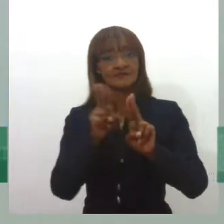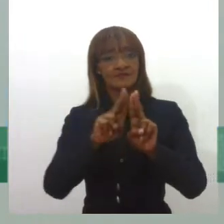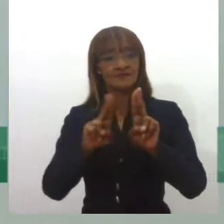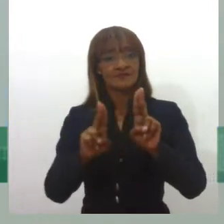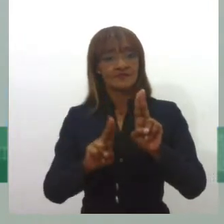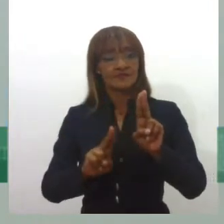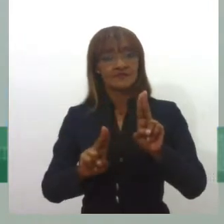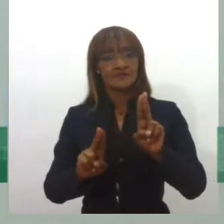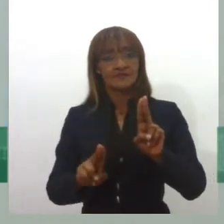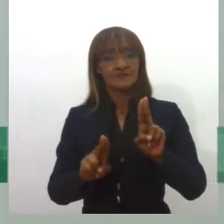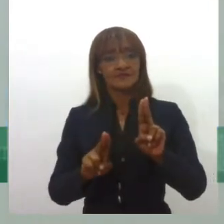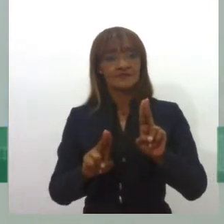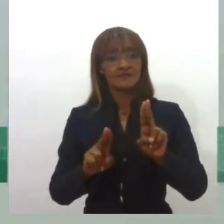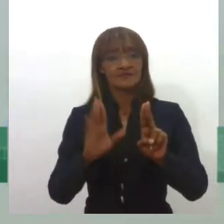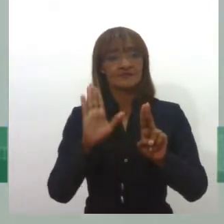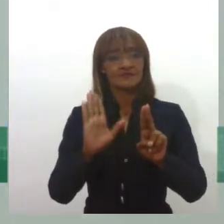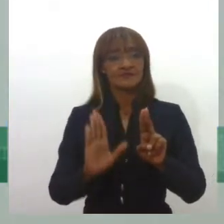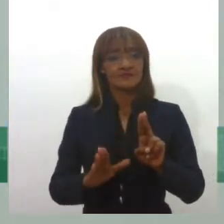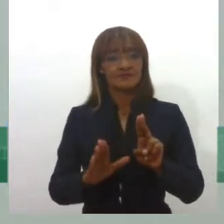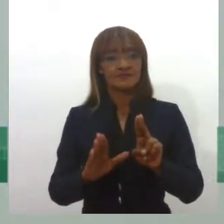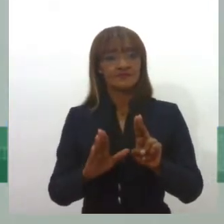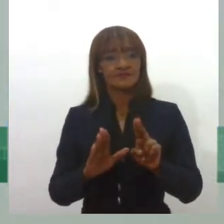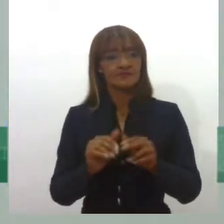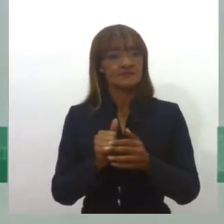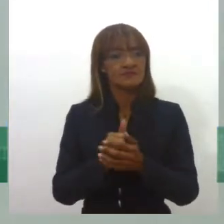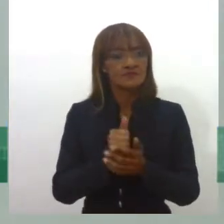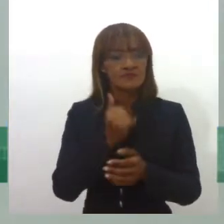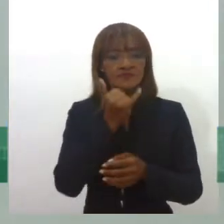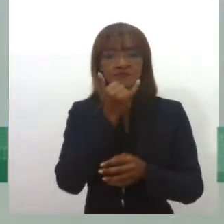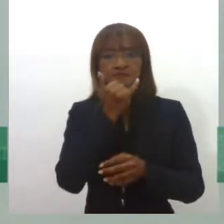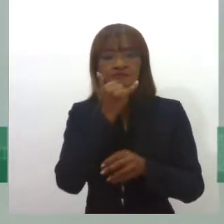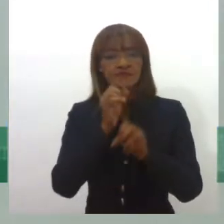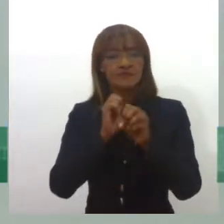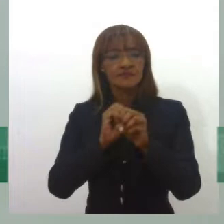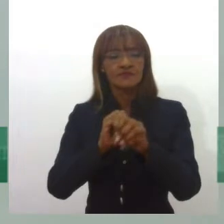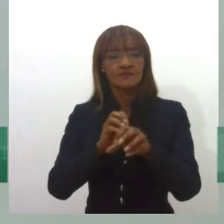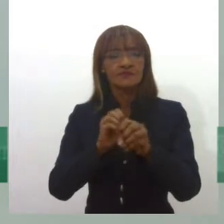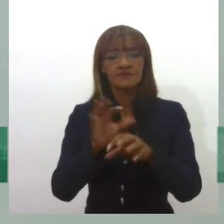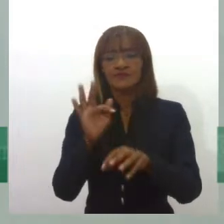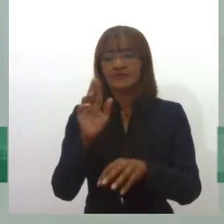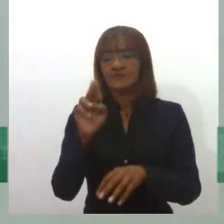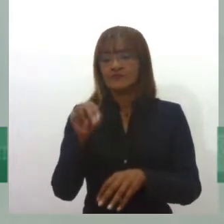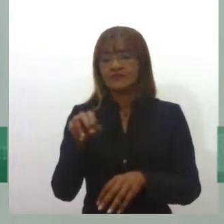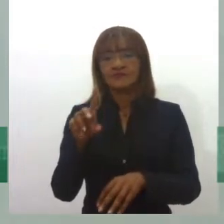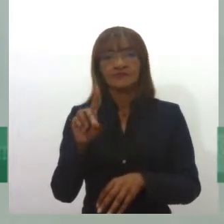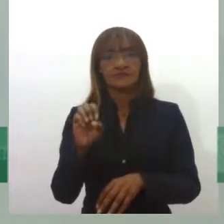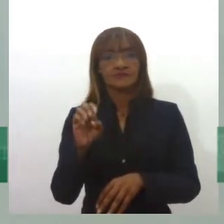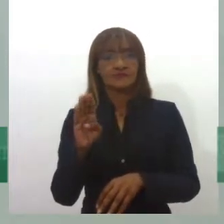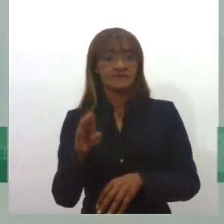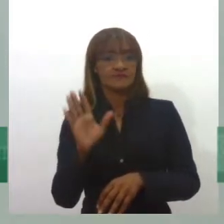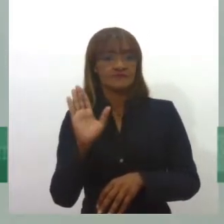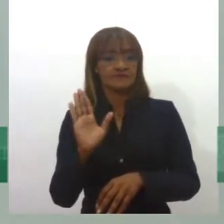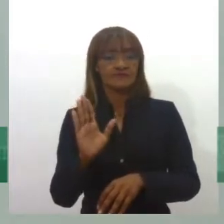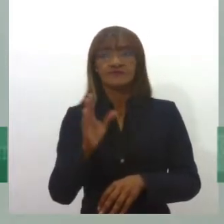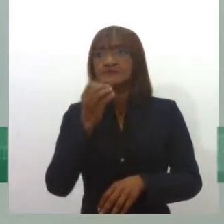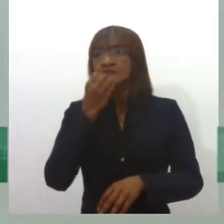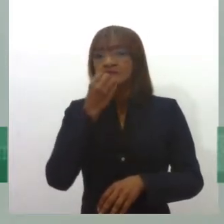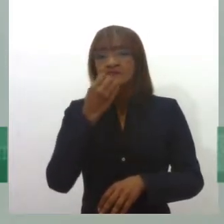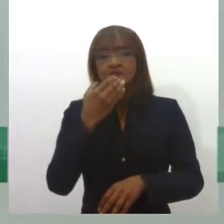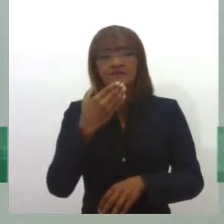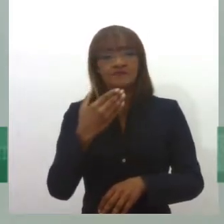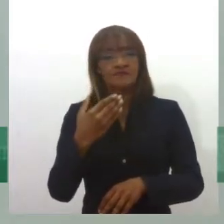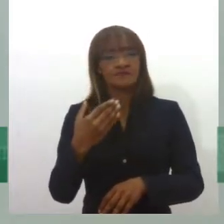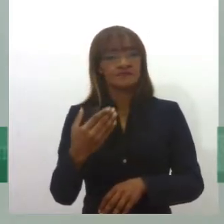Conselhos Municipais de Educação, discutindo o Fundeb. Foi um congresso maravilhoso, um